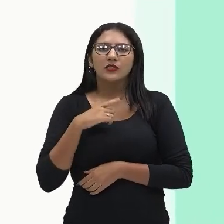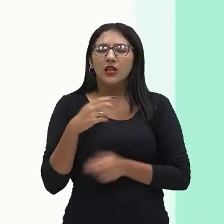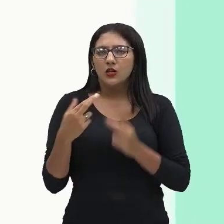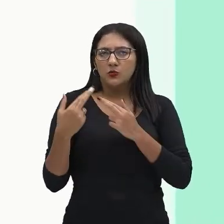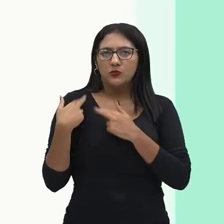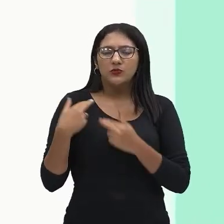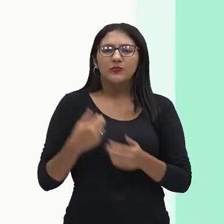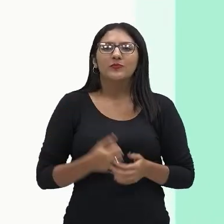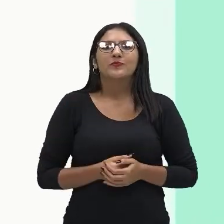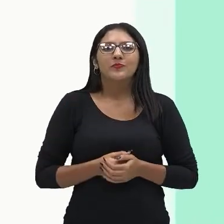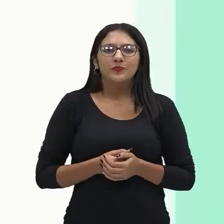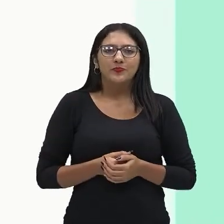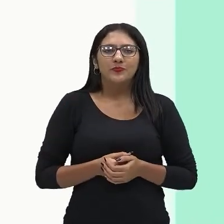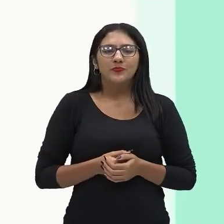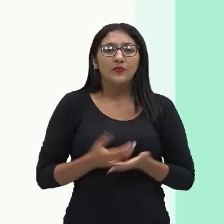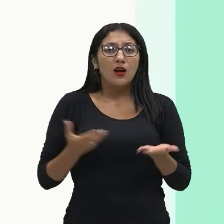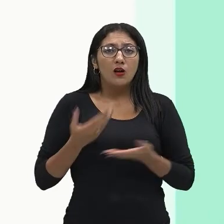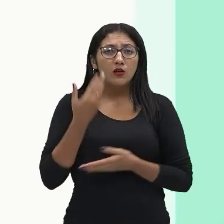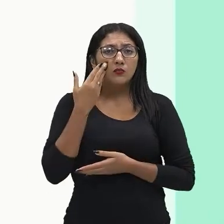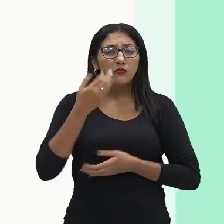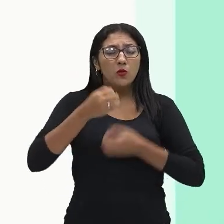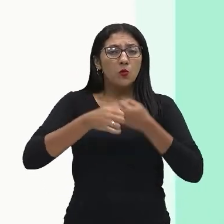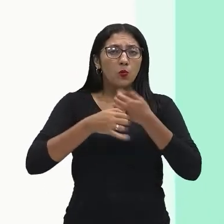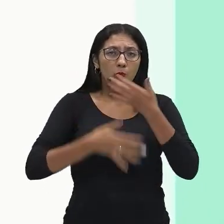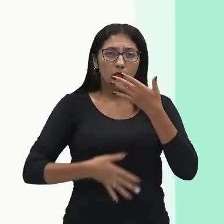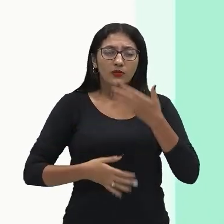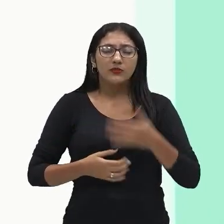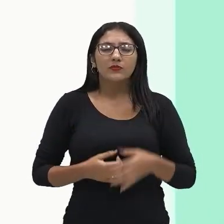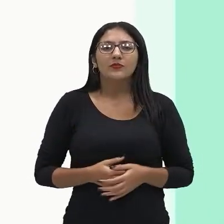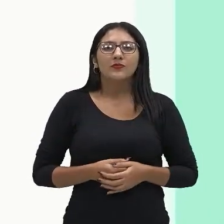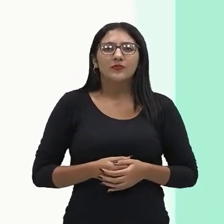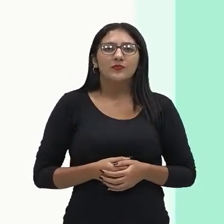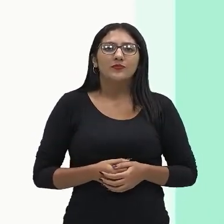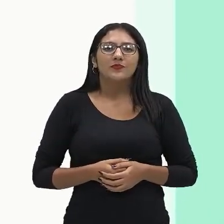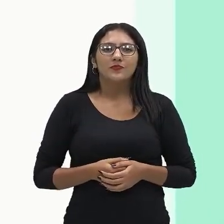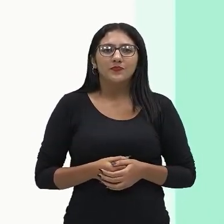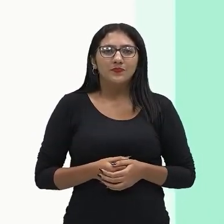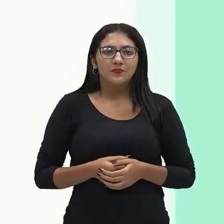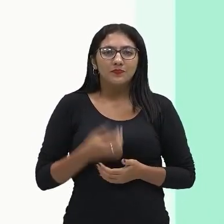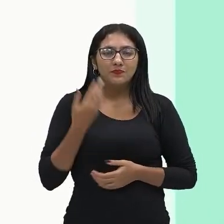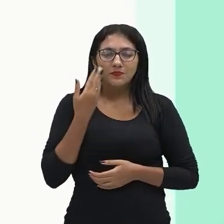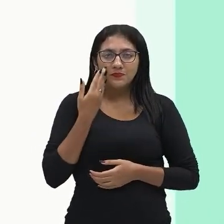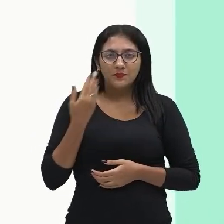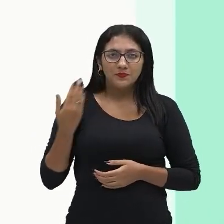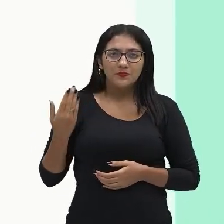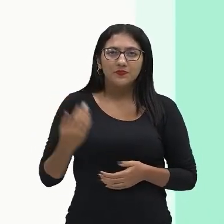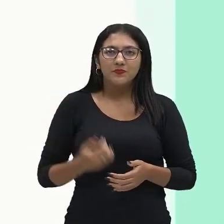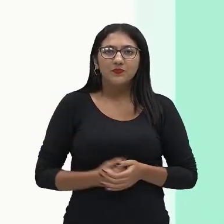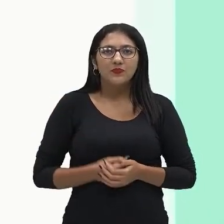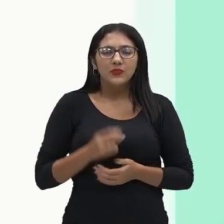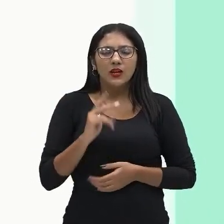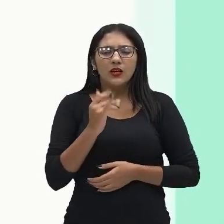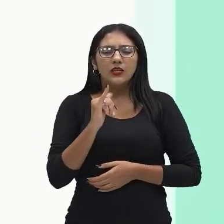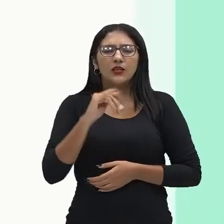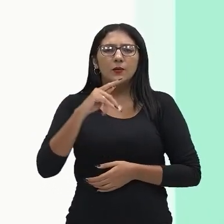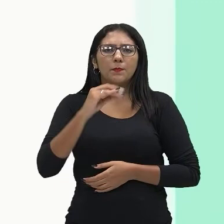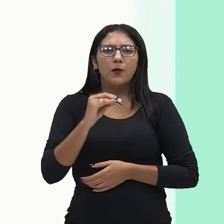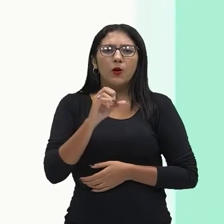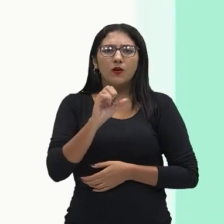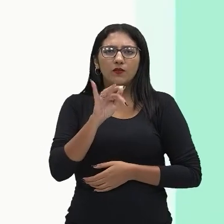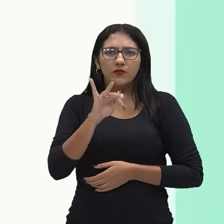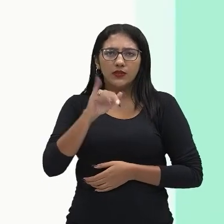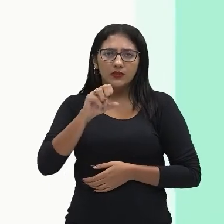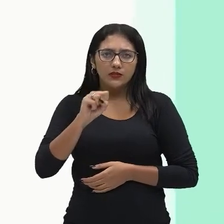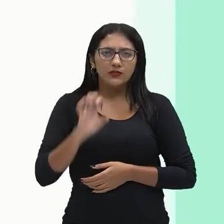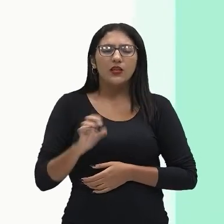mestra. Vamos dar uma olhada no nosso comentário, não é? Olha aí. A hipófise produz hormônios que